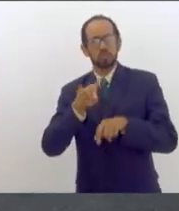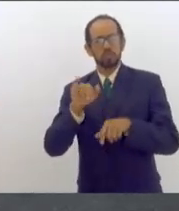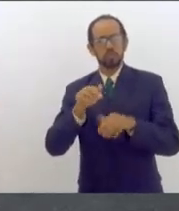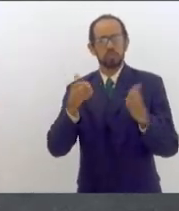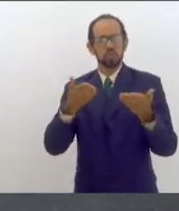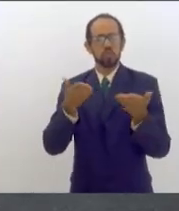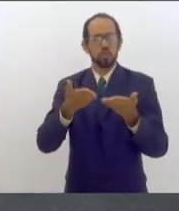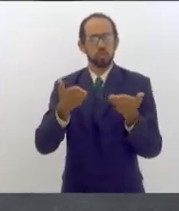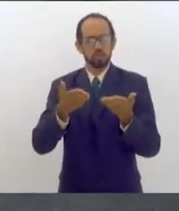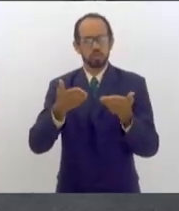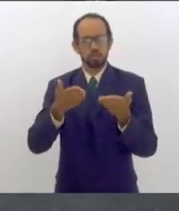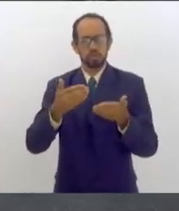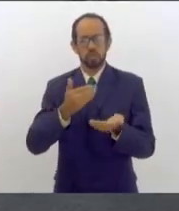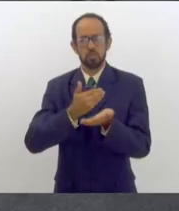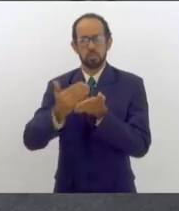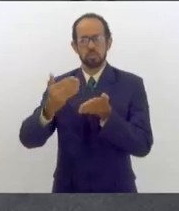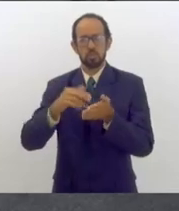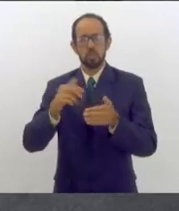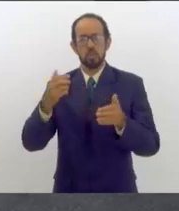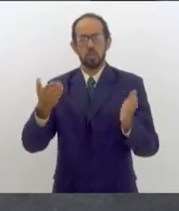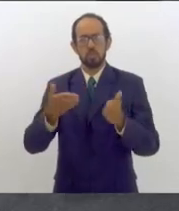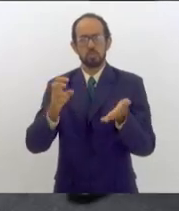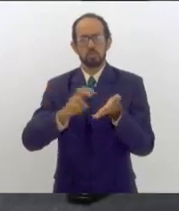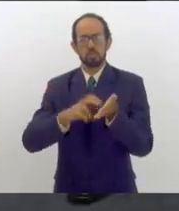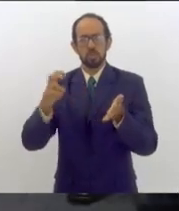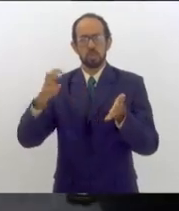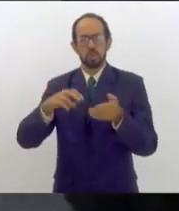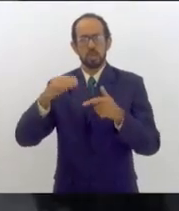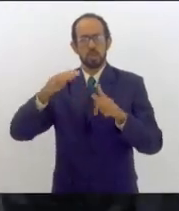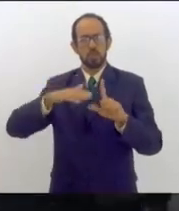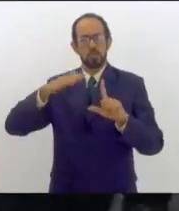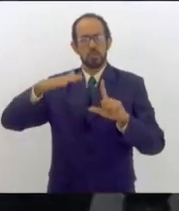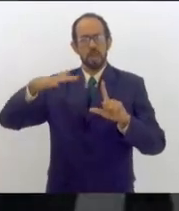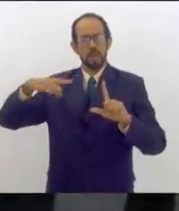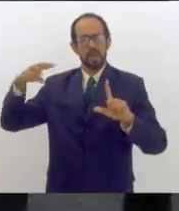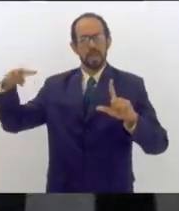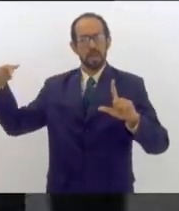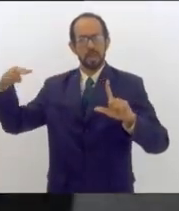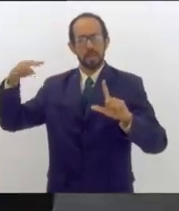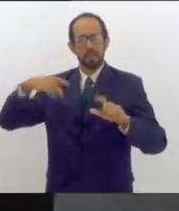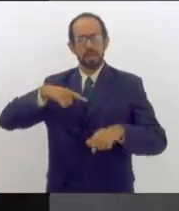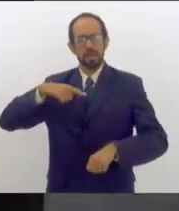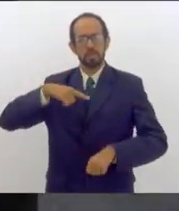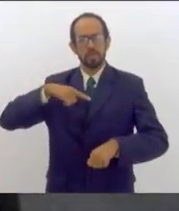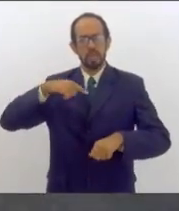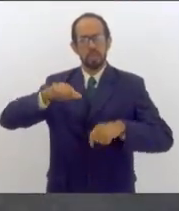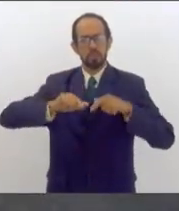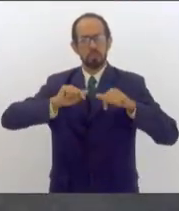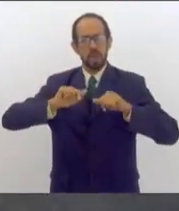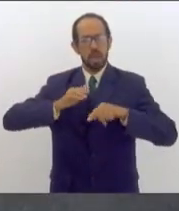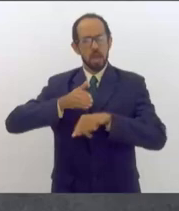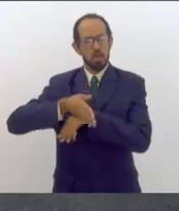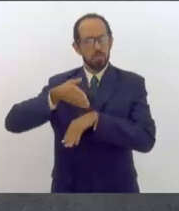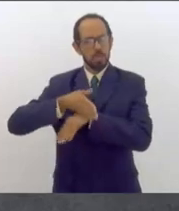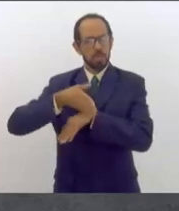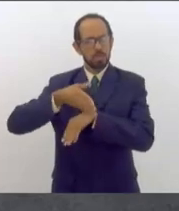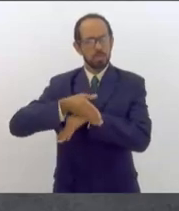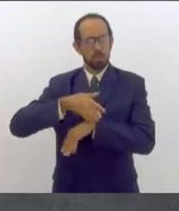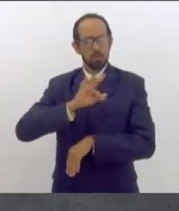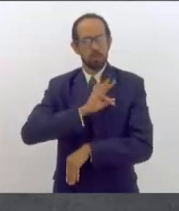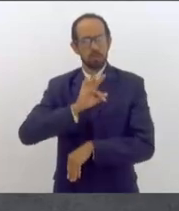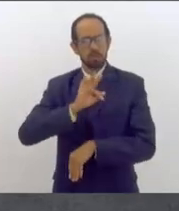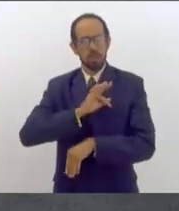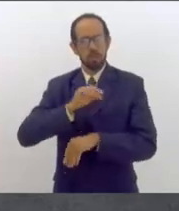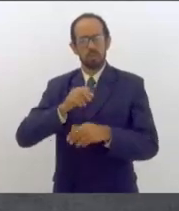desde amanhã o Complexo da Maré tem uma operação policial em curso onde teve Várias